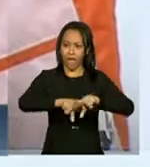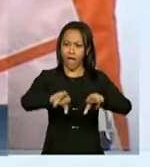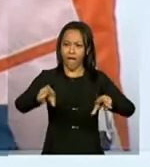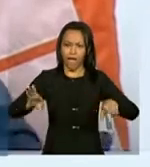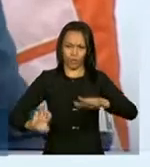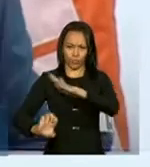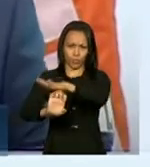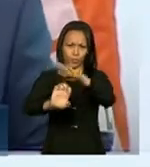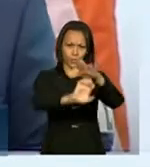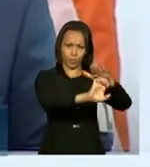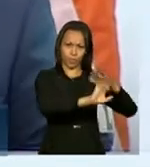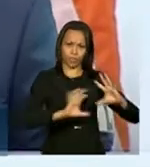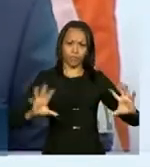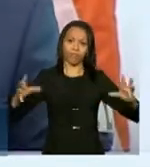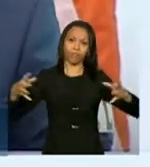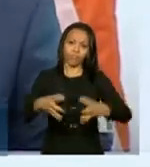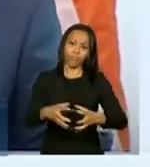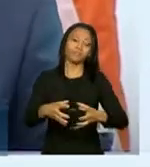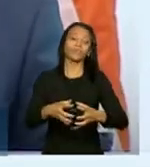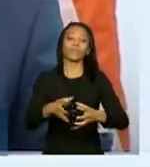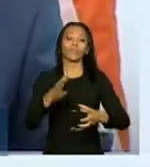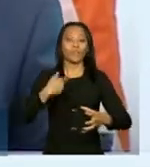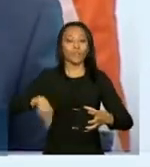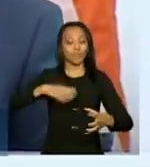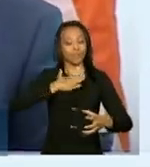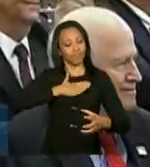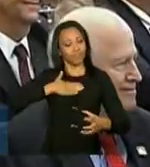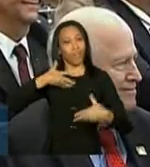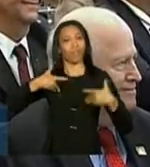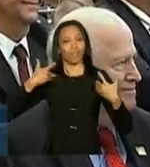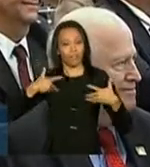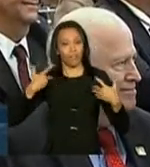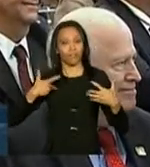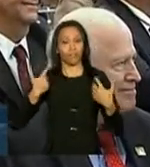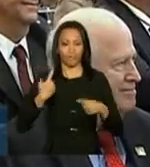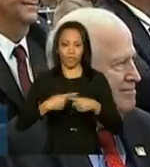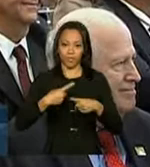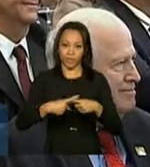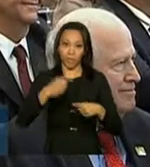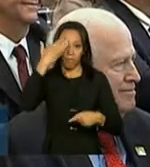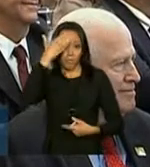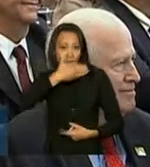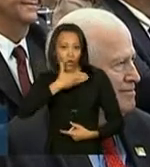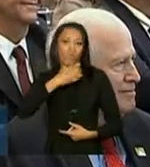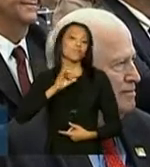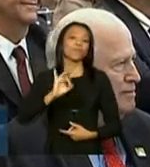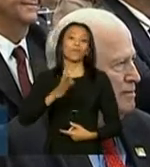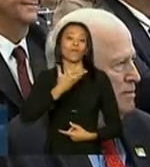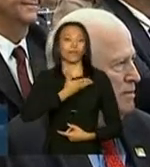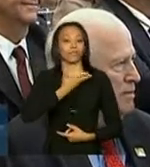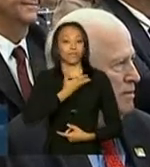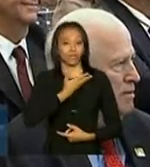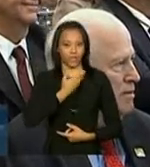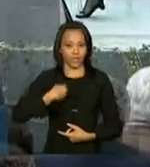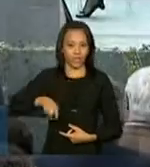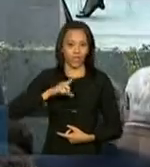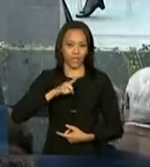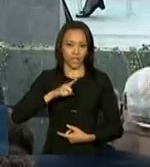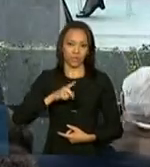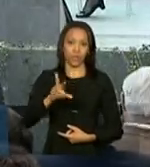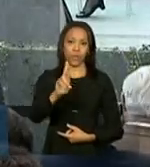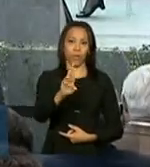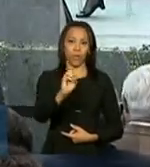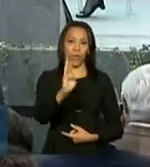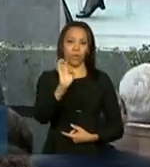empresários poderosos como estão aqui, o que muito nos apraz e nos alegra, que, na verdade, demonstra não só a amizade que temos com Robson e com